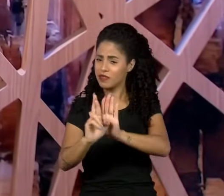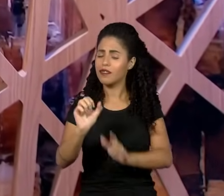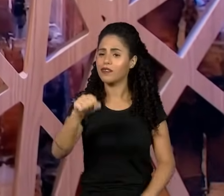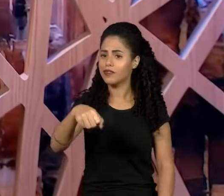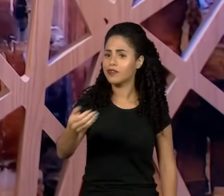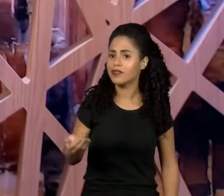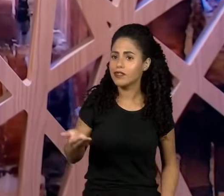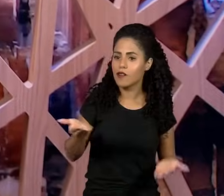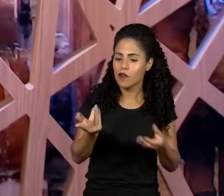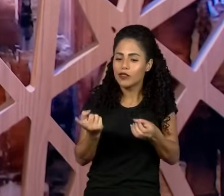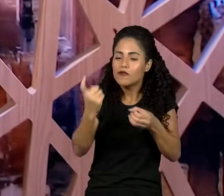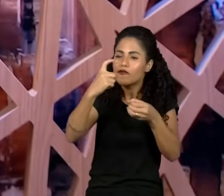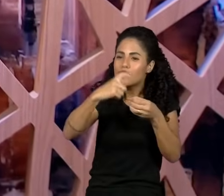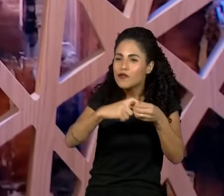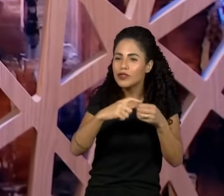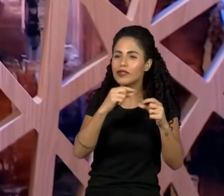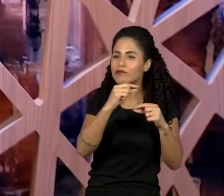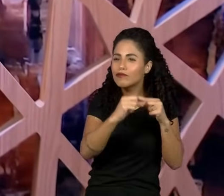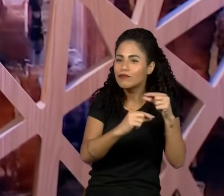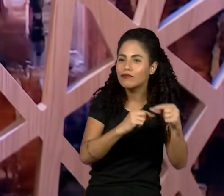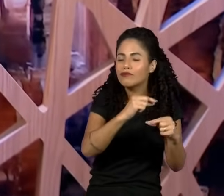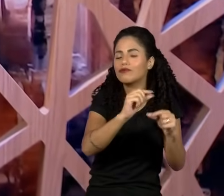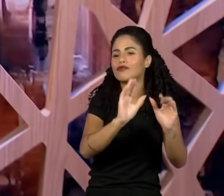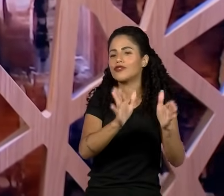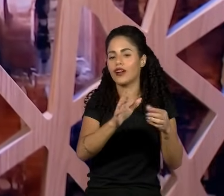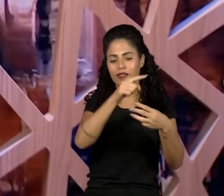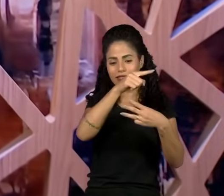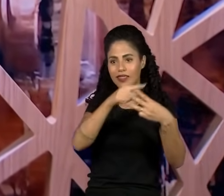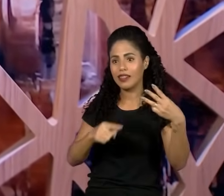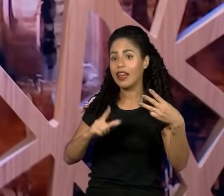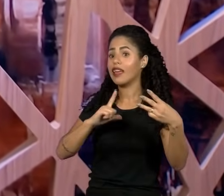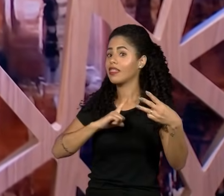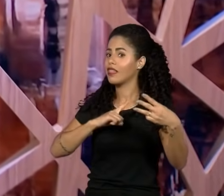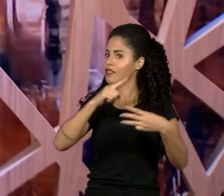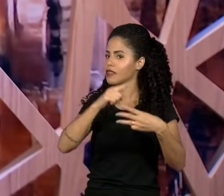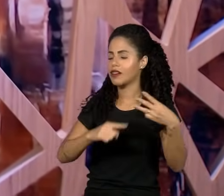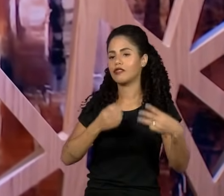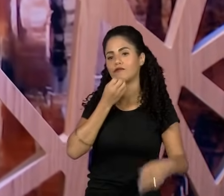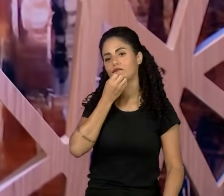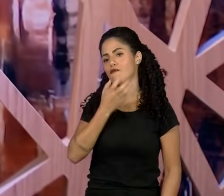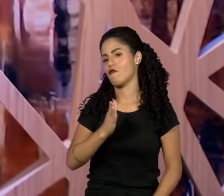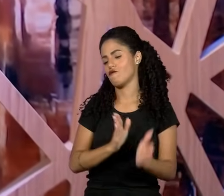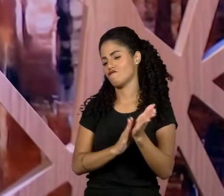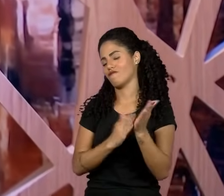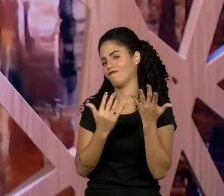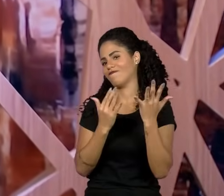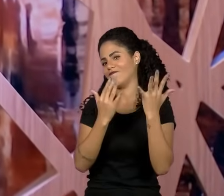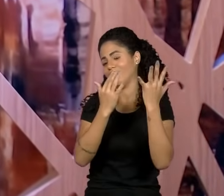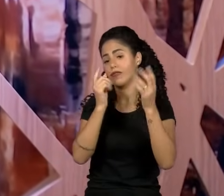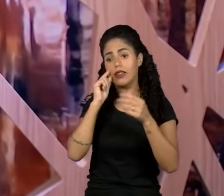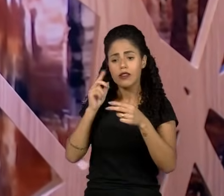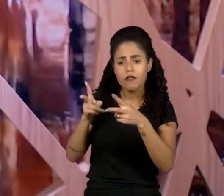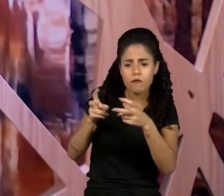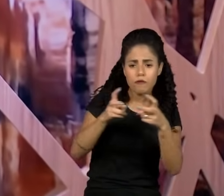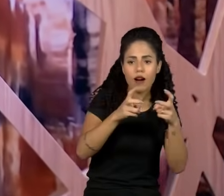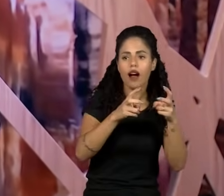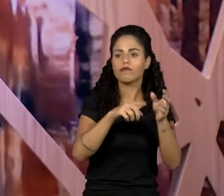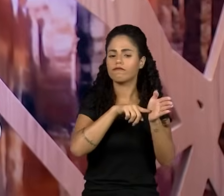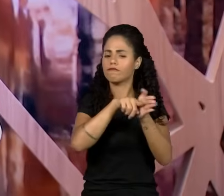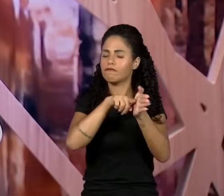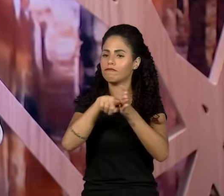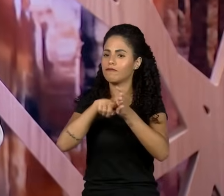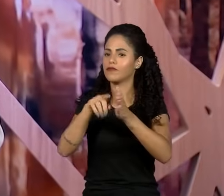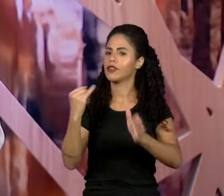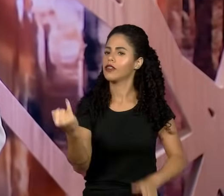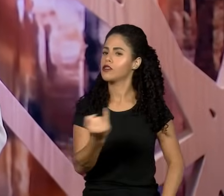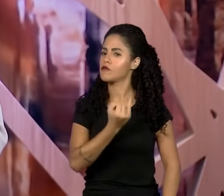nessa nova retomada. Já tivemos na história do cinema e agora ter um segundo momento. Eu vejo que as pesquisas são fundamentais para